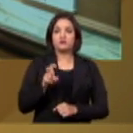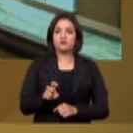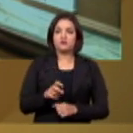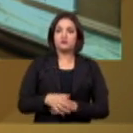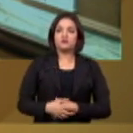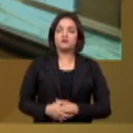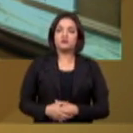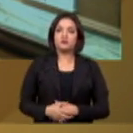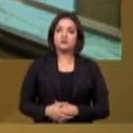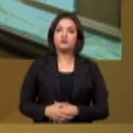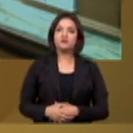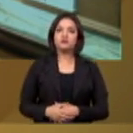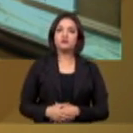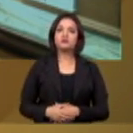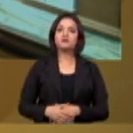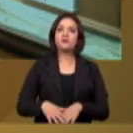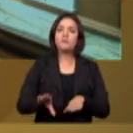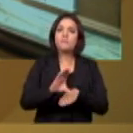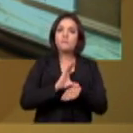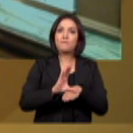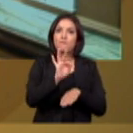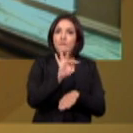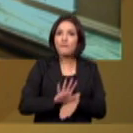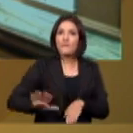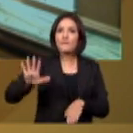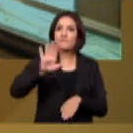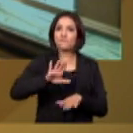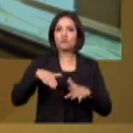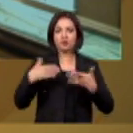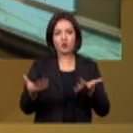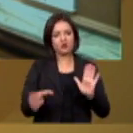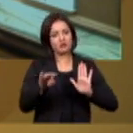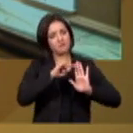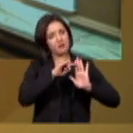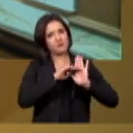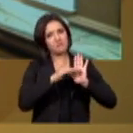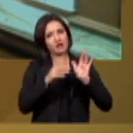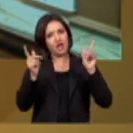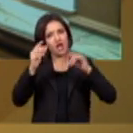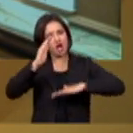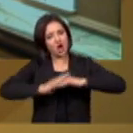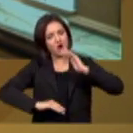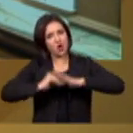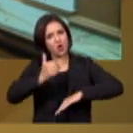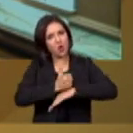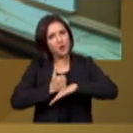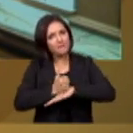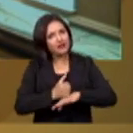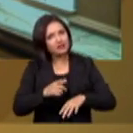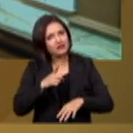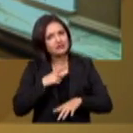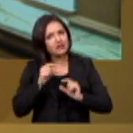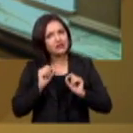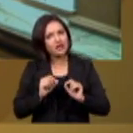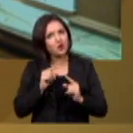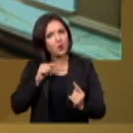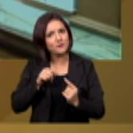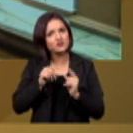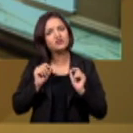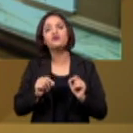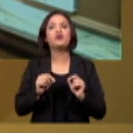palavras federal de minas gerais esqueci aconteceu